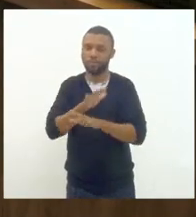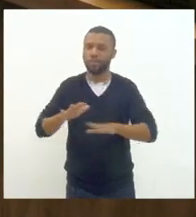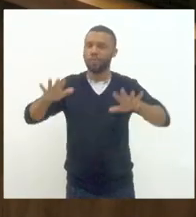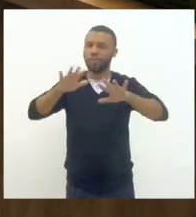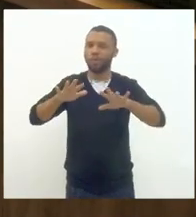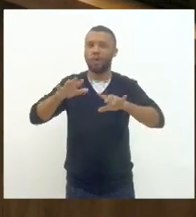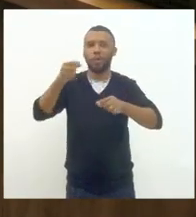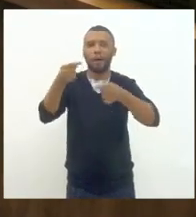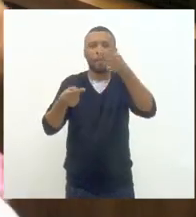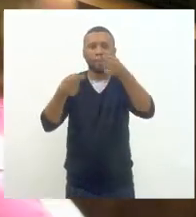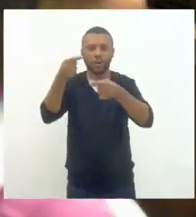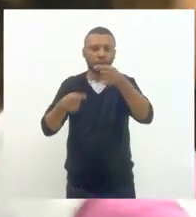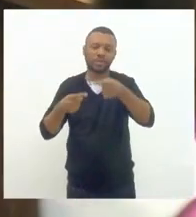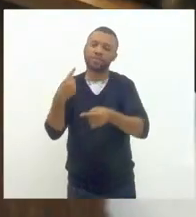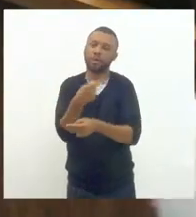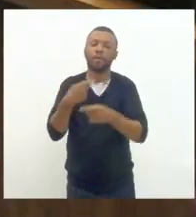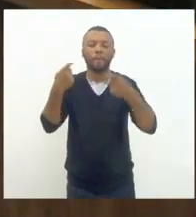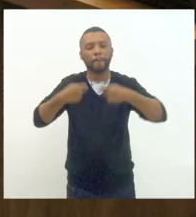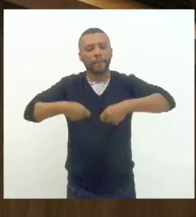que não só precisa ser